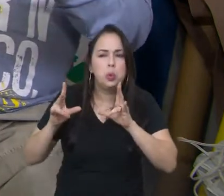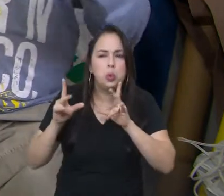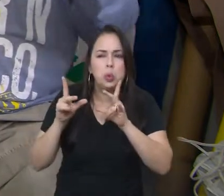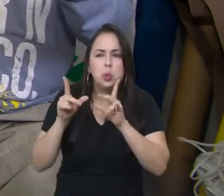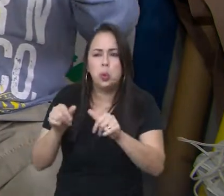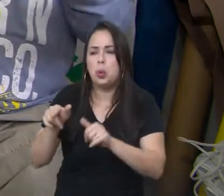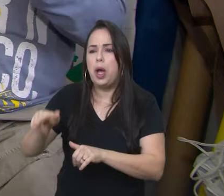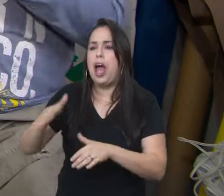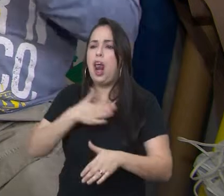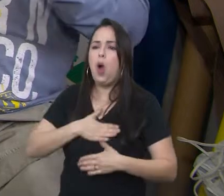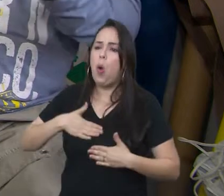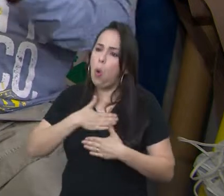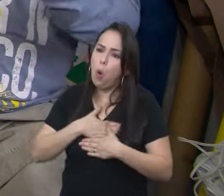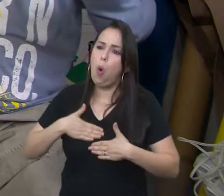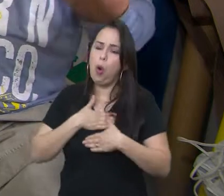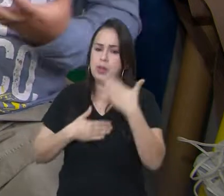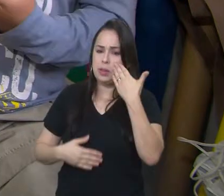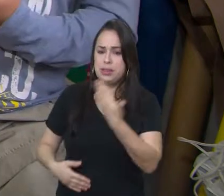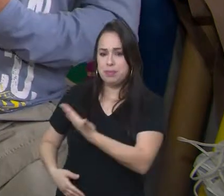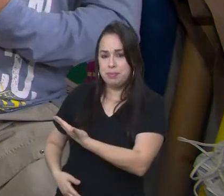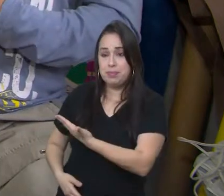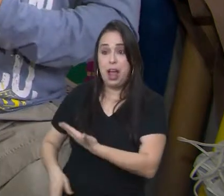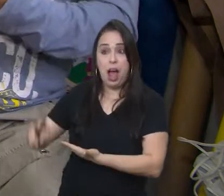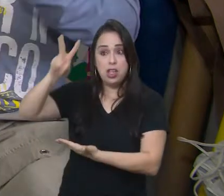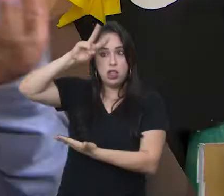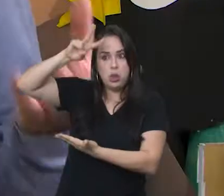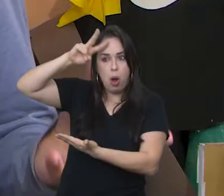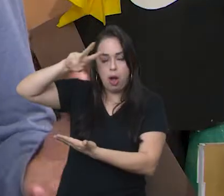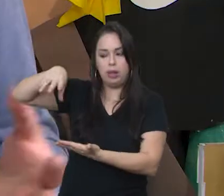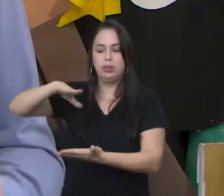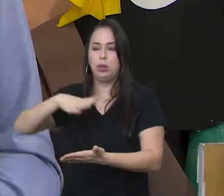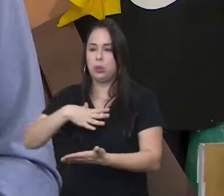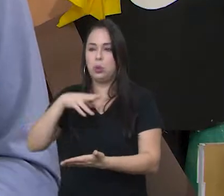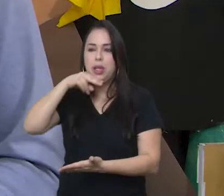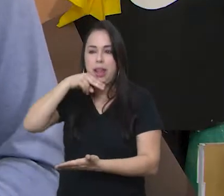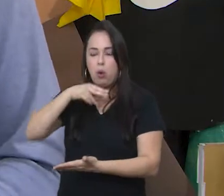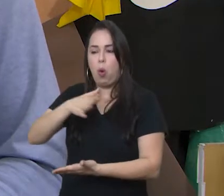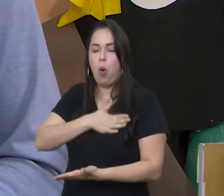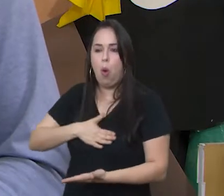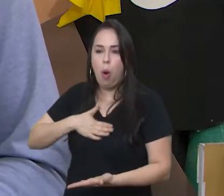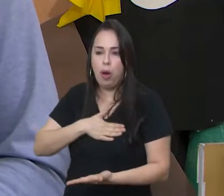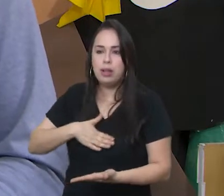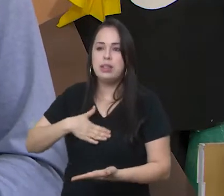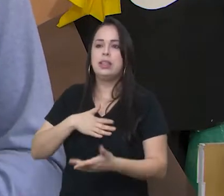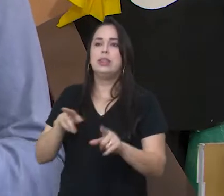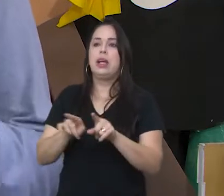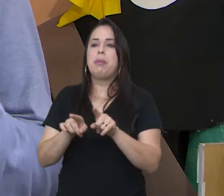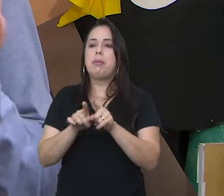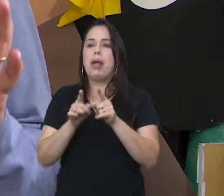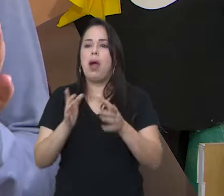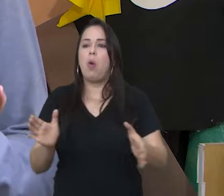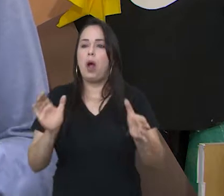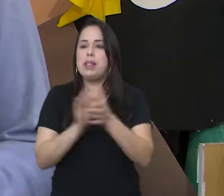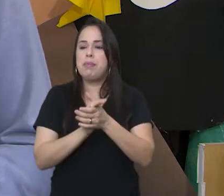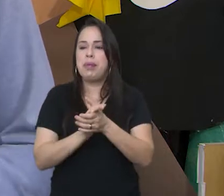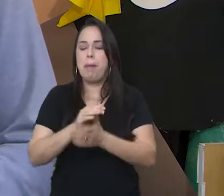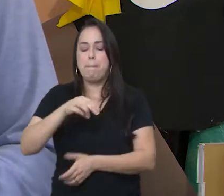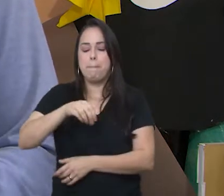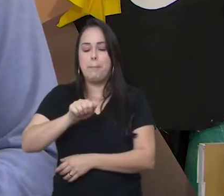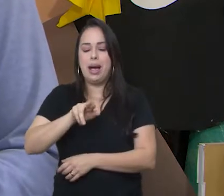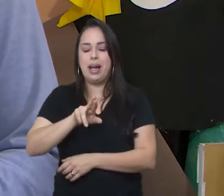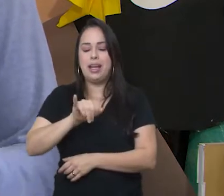preguiça e tudo para ele é preguicinha, preguicinha, preguicinha. E a história do preguiça ele gosta muito, né? Que chama O Casamento das